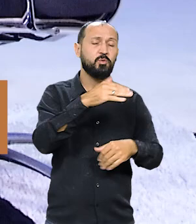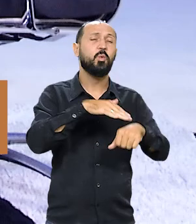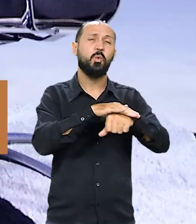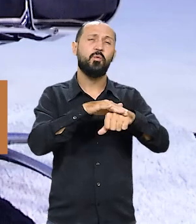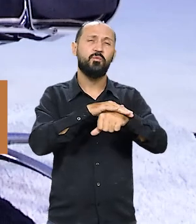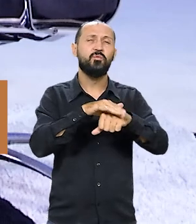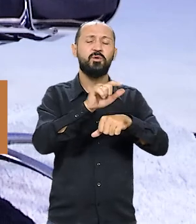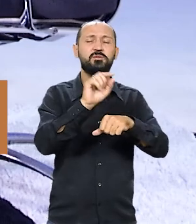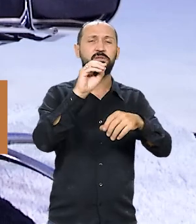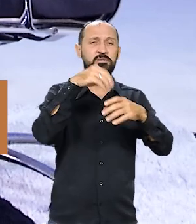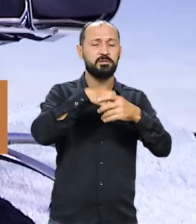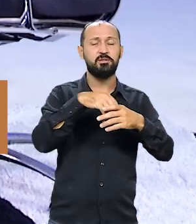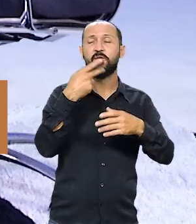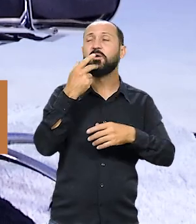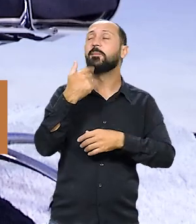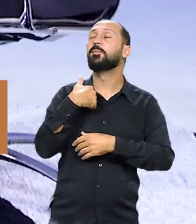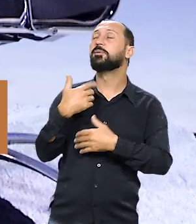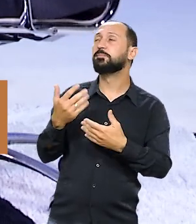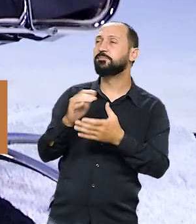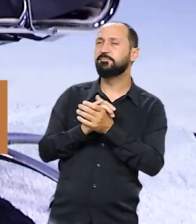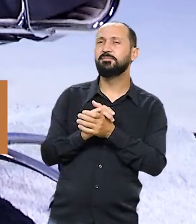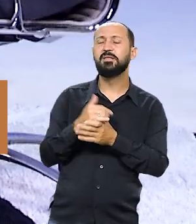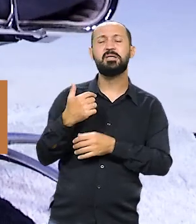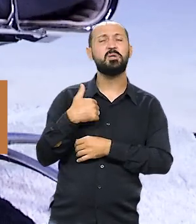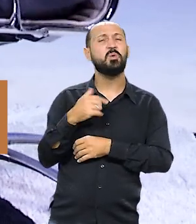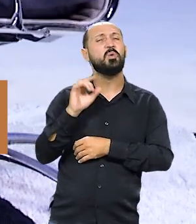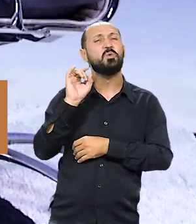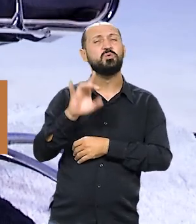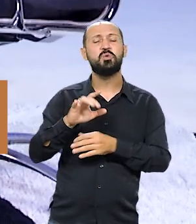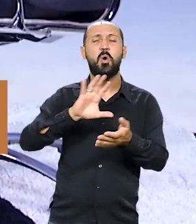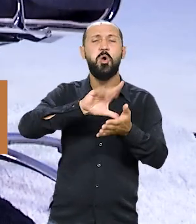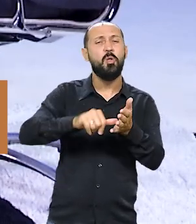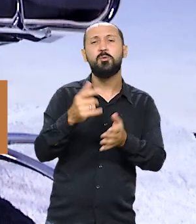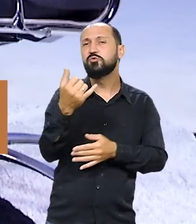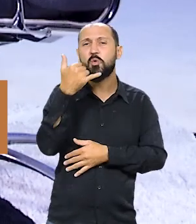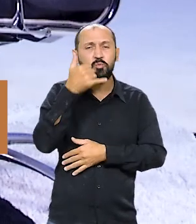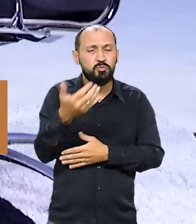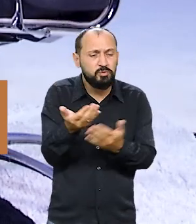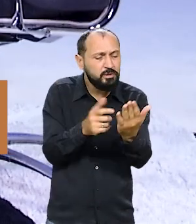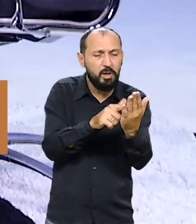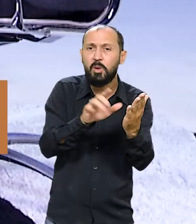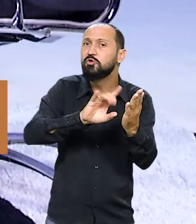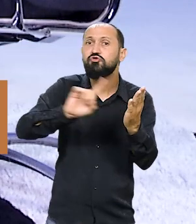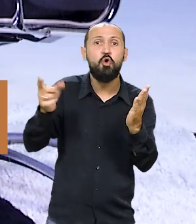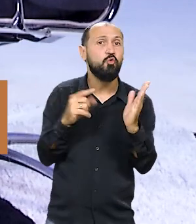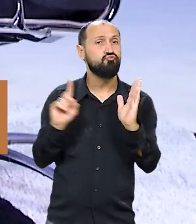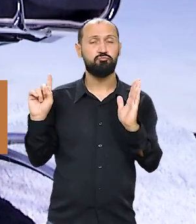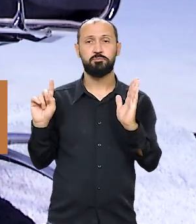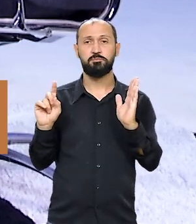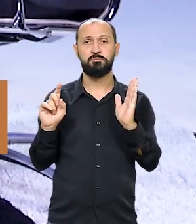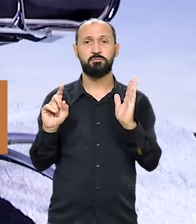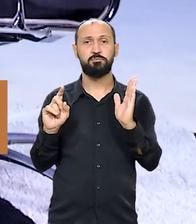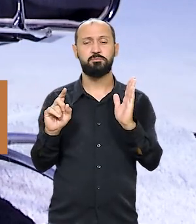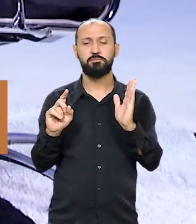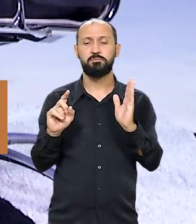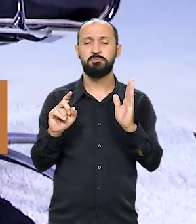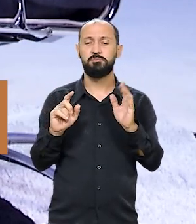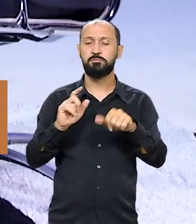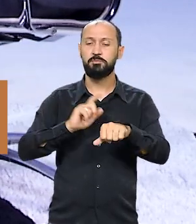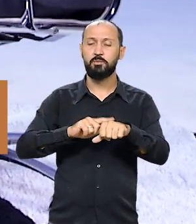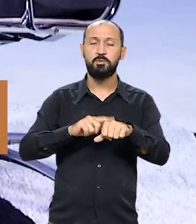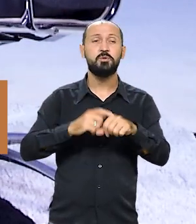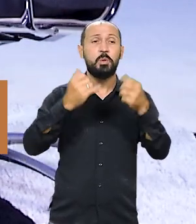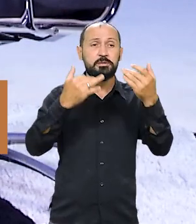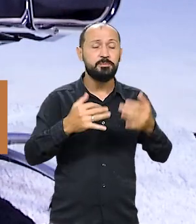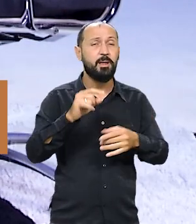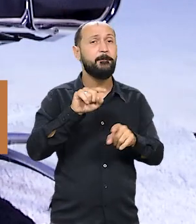com o adolescente dentro da unidade, ele diz assim para mim, doutor, eu só furtei um celular, eu só peguei o celular. Aí quando eu paro e